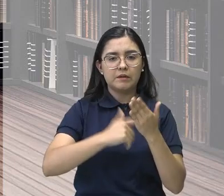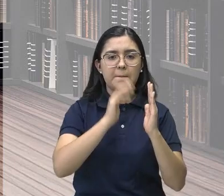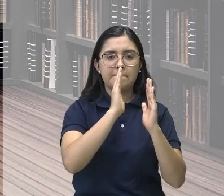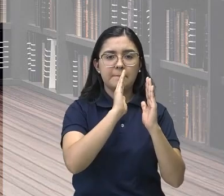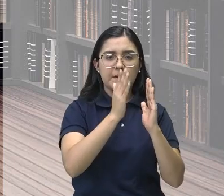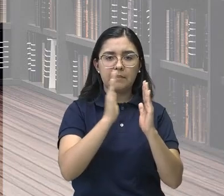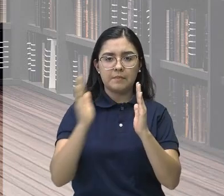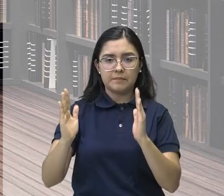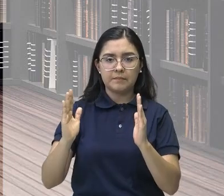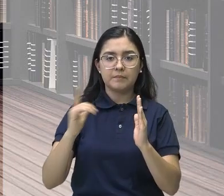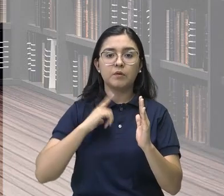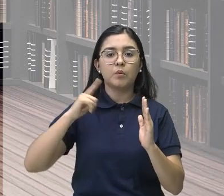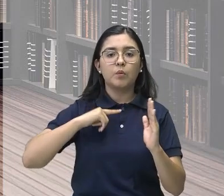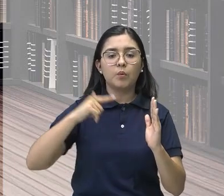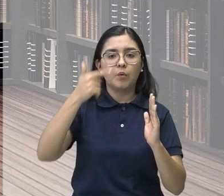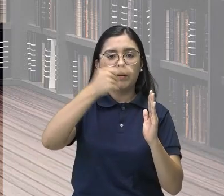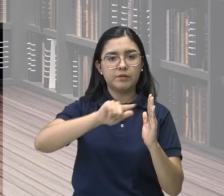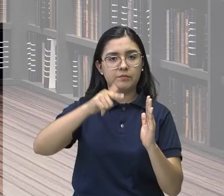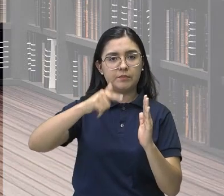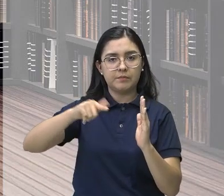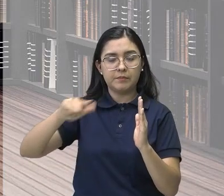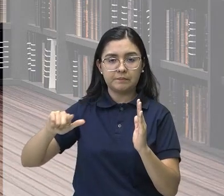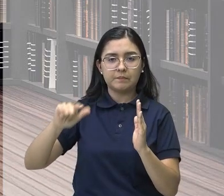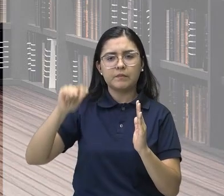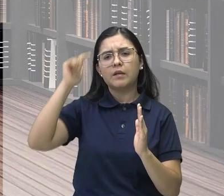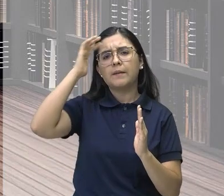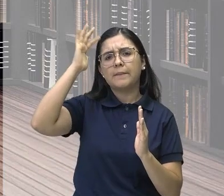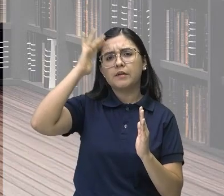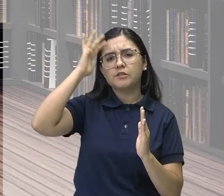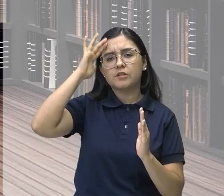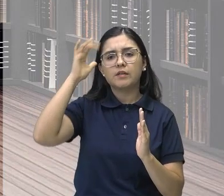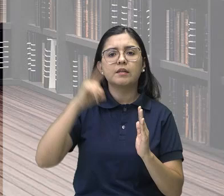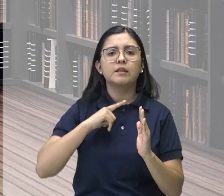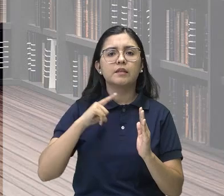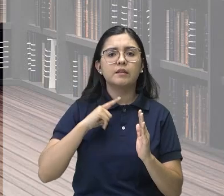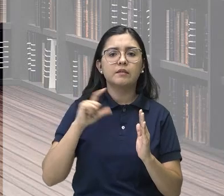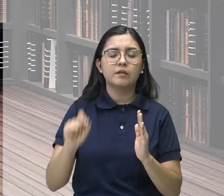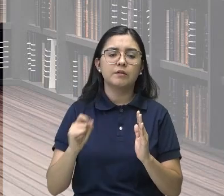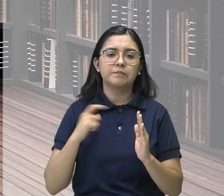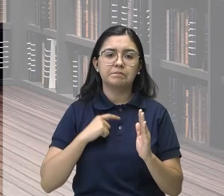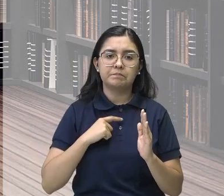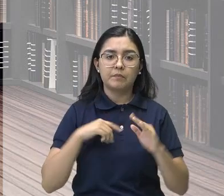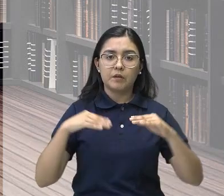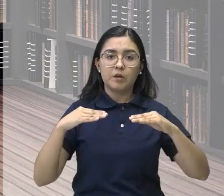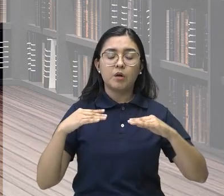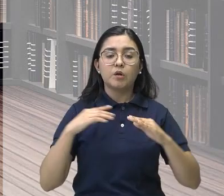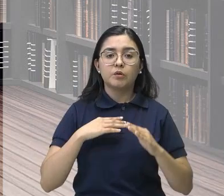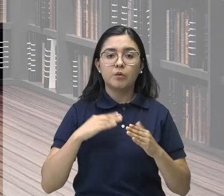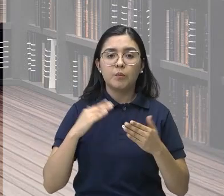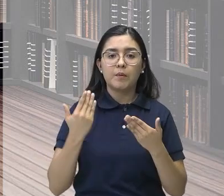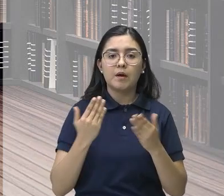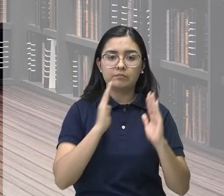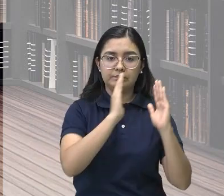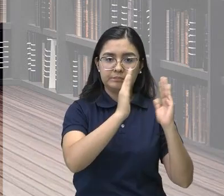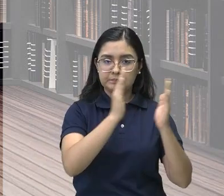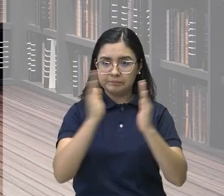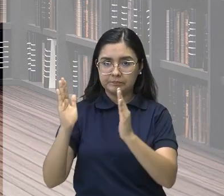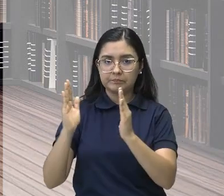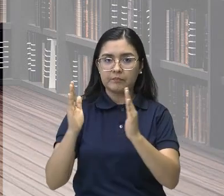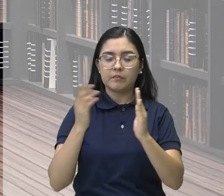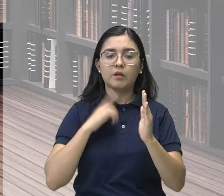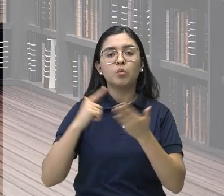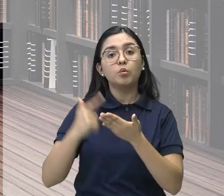nossa permutação com repetição. Imaginem aí que a gente tem numa prateleira, né, e vamos organizar os livros